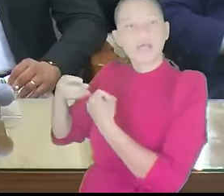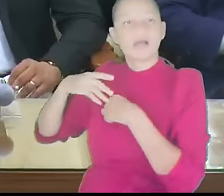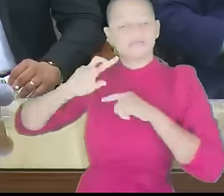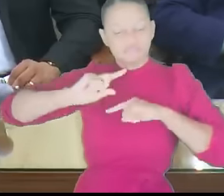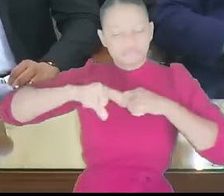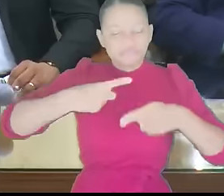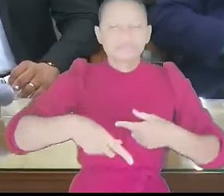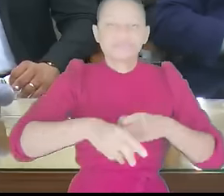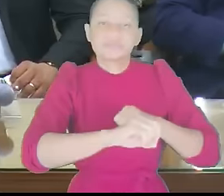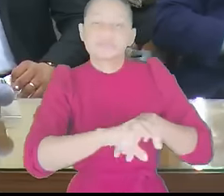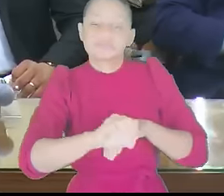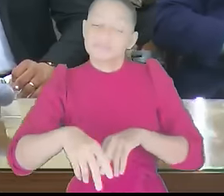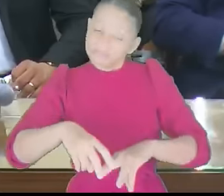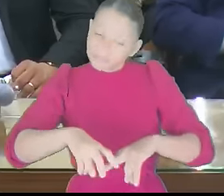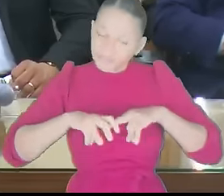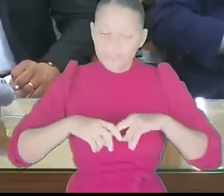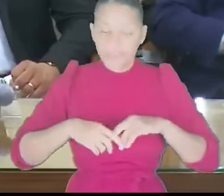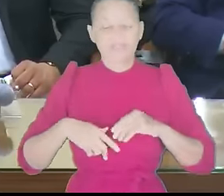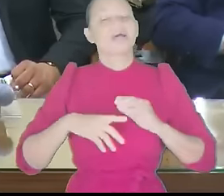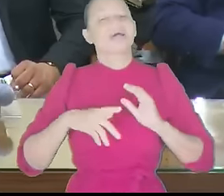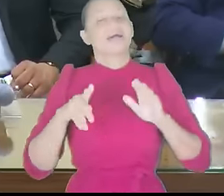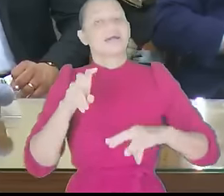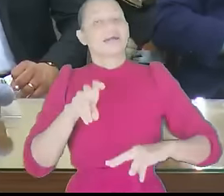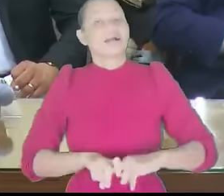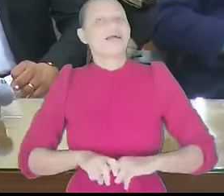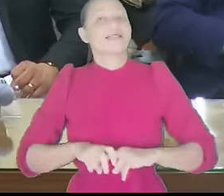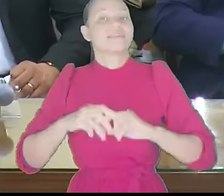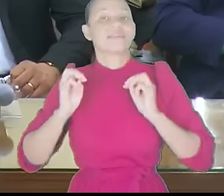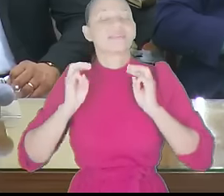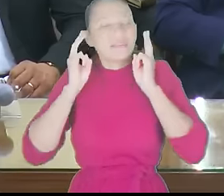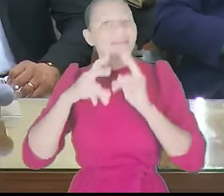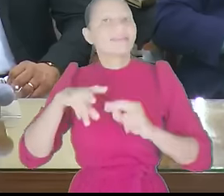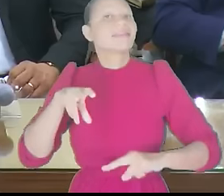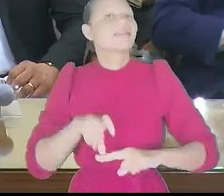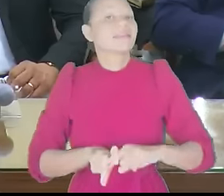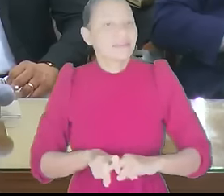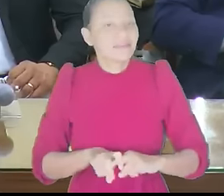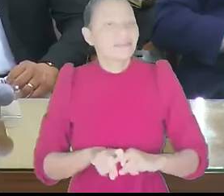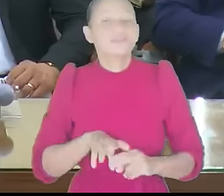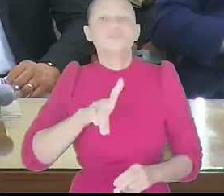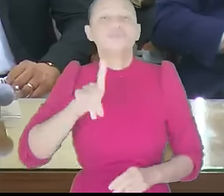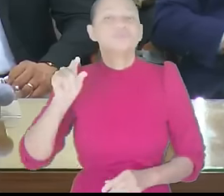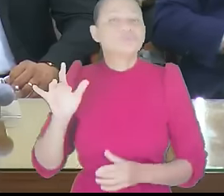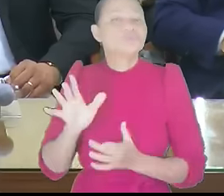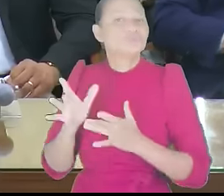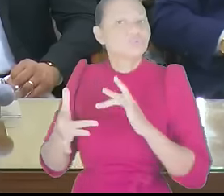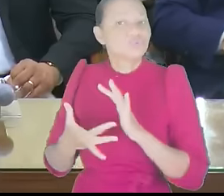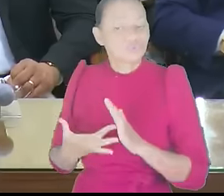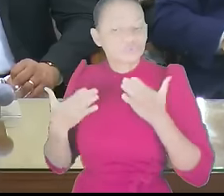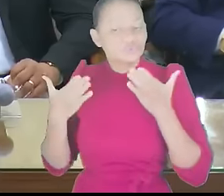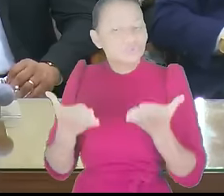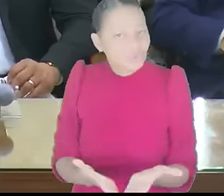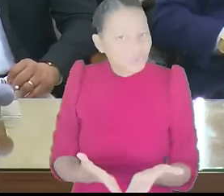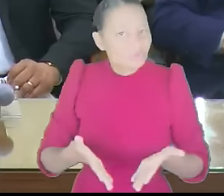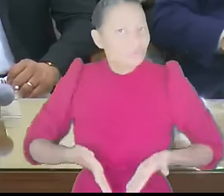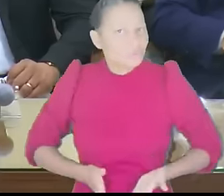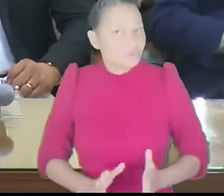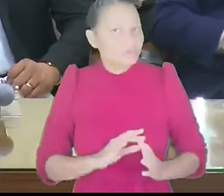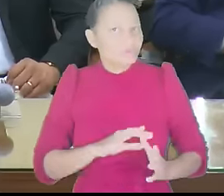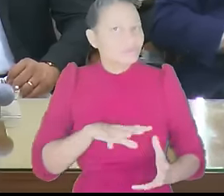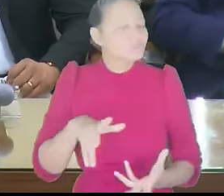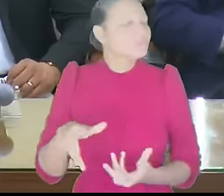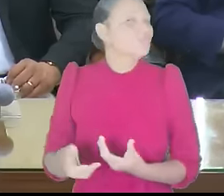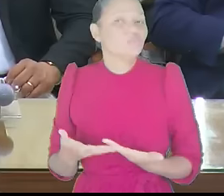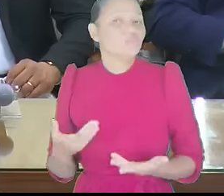aquela cadeira se chamava cadeira de... Quem era que se assentava naquela cadeira, nos dias de Jesus, quando Jesus chegou na terra? Quem era que estava sentado